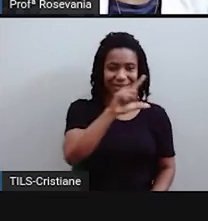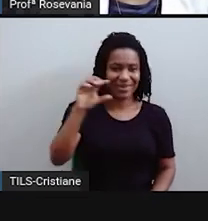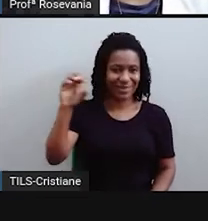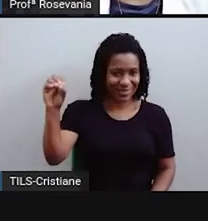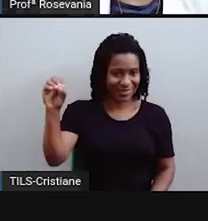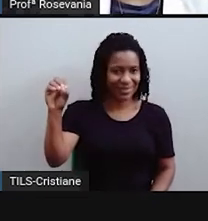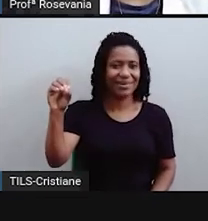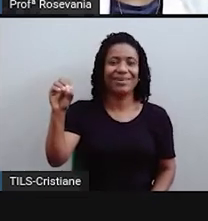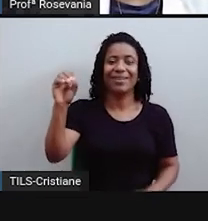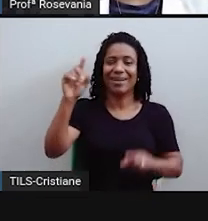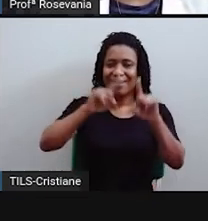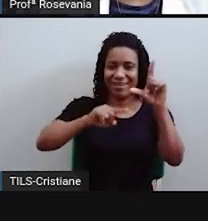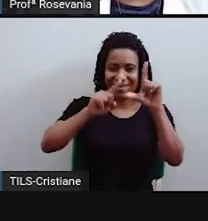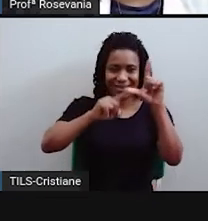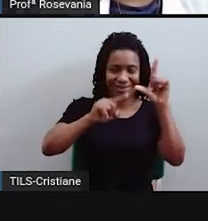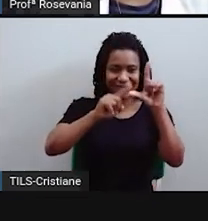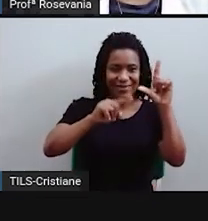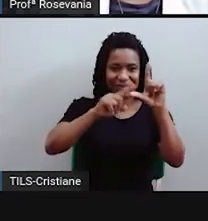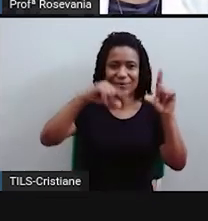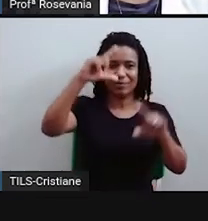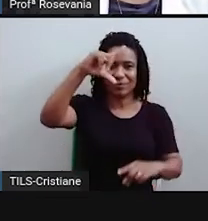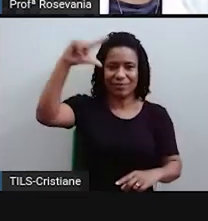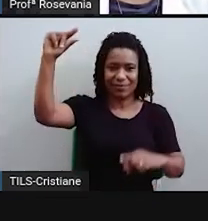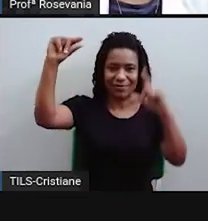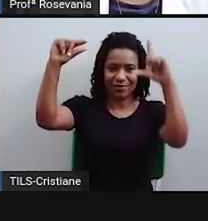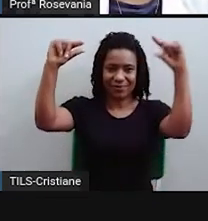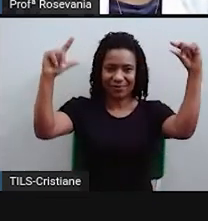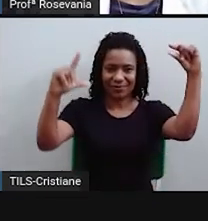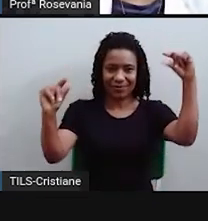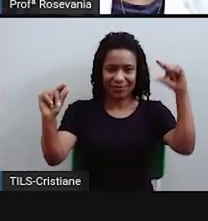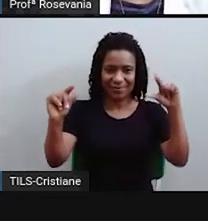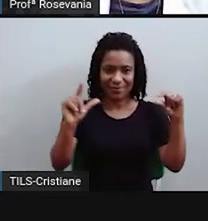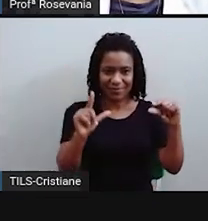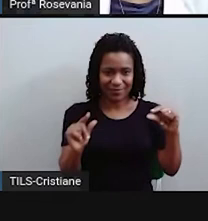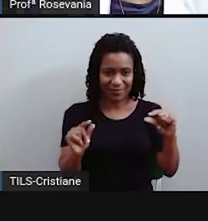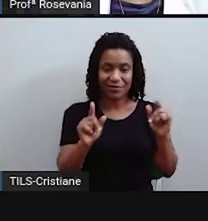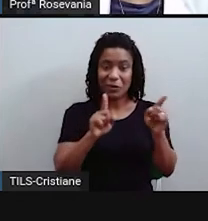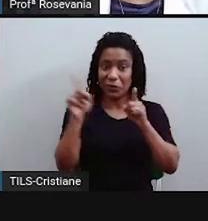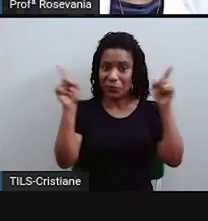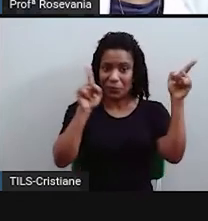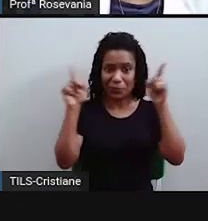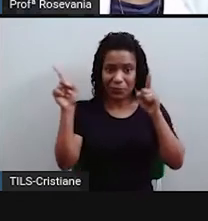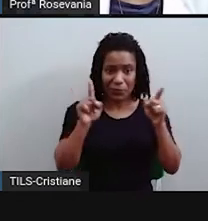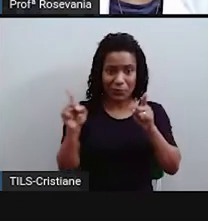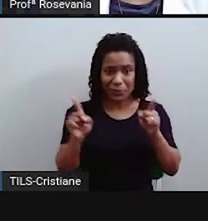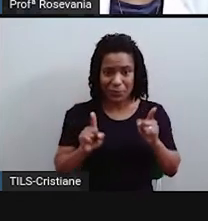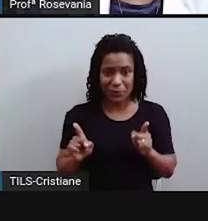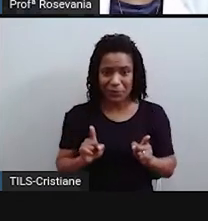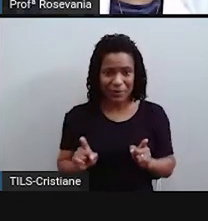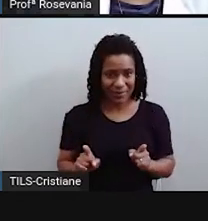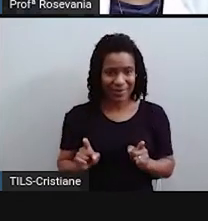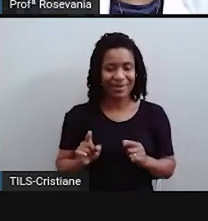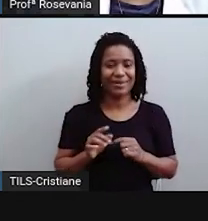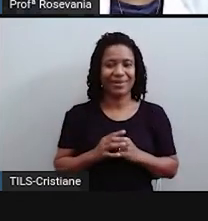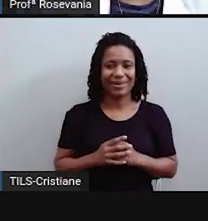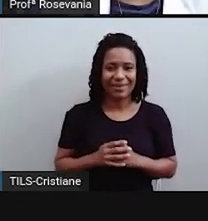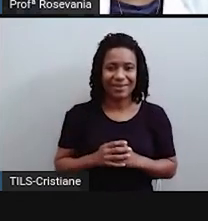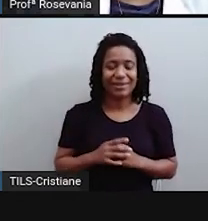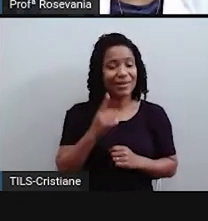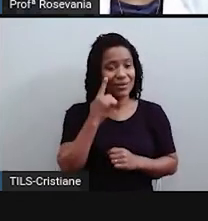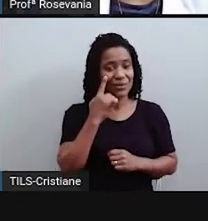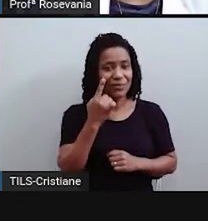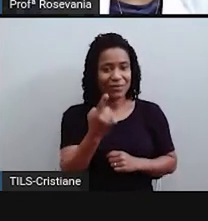e vou formando os pontos colaterais. E aqui a mesma coisa. Aí é só eu juntar, no caso aqui, o